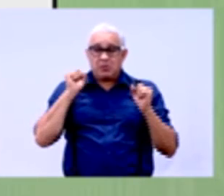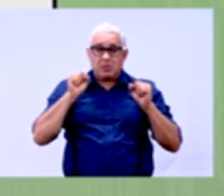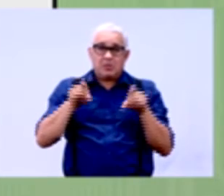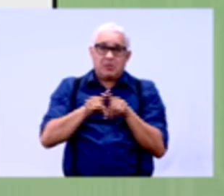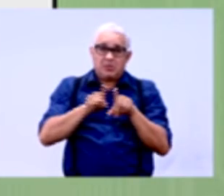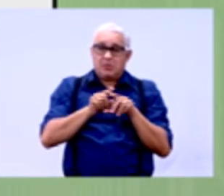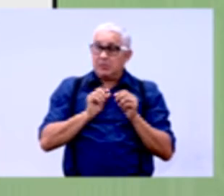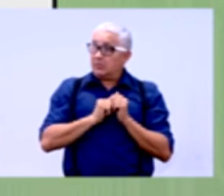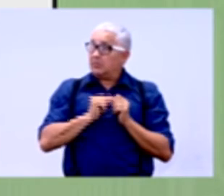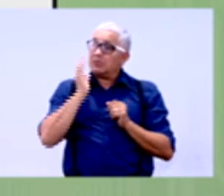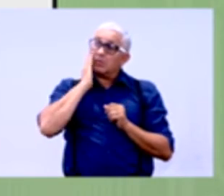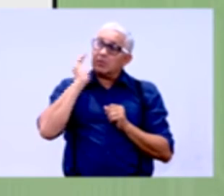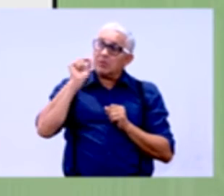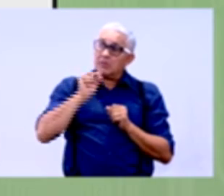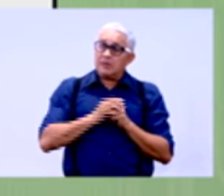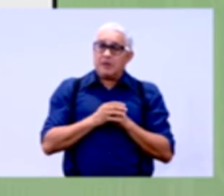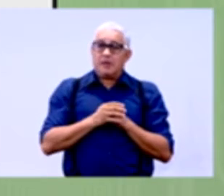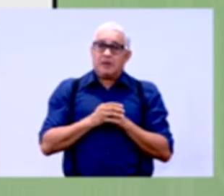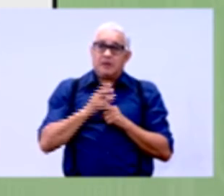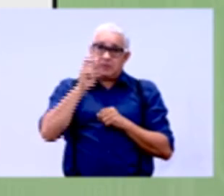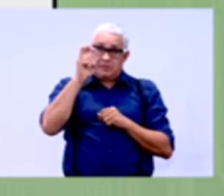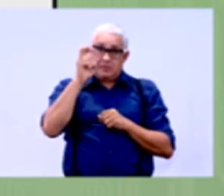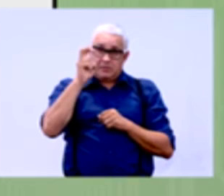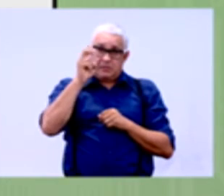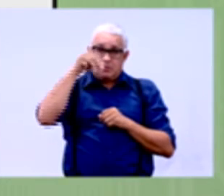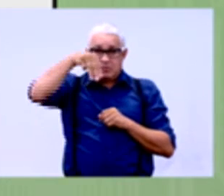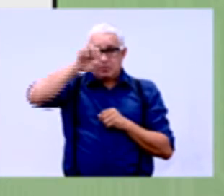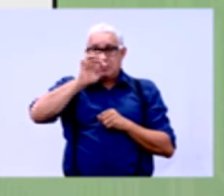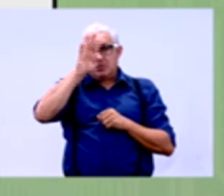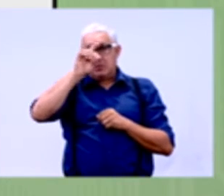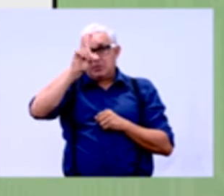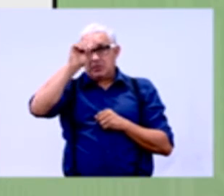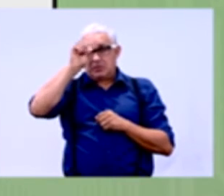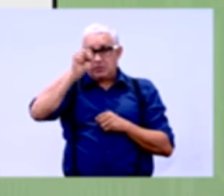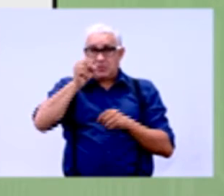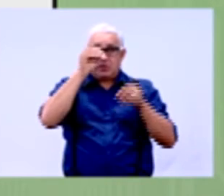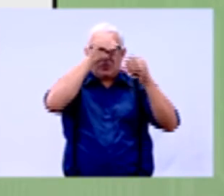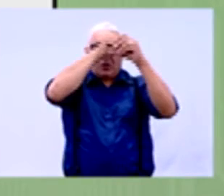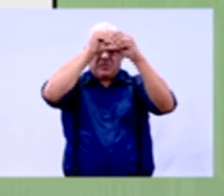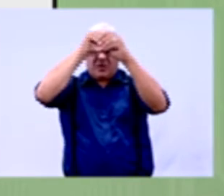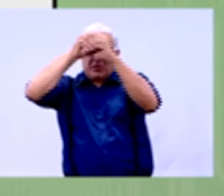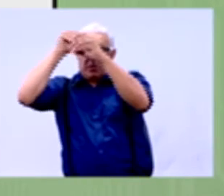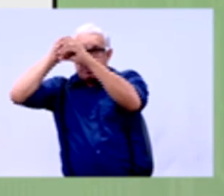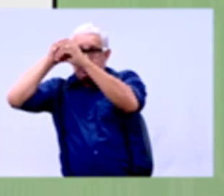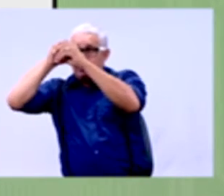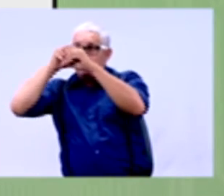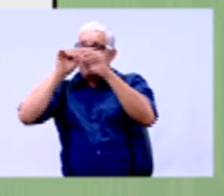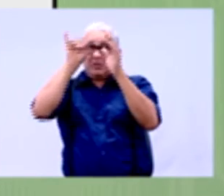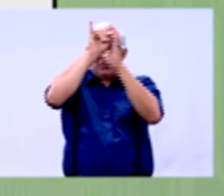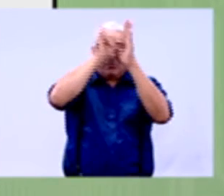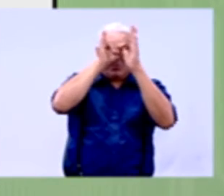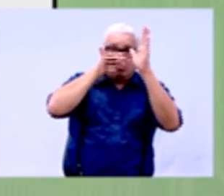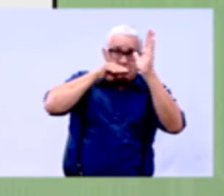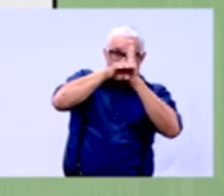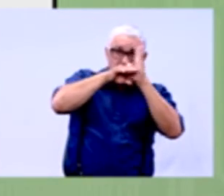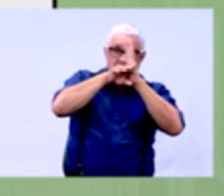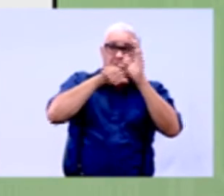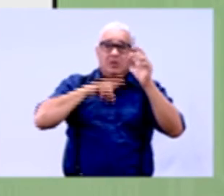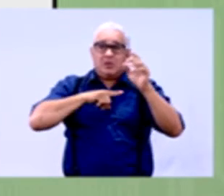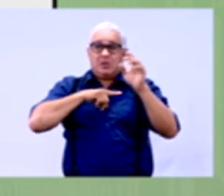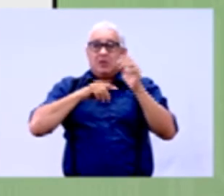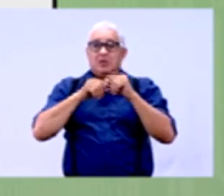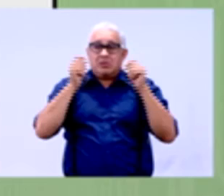aqui nós saberíamos que pelo menos 5 métodos deveriam ser implementados. Então a gente já consegue ter